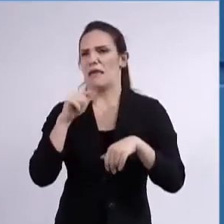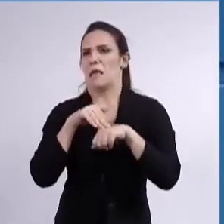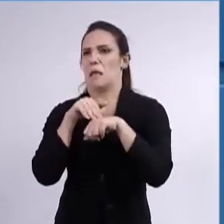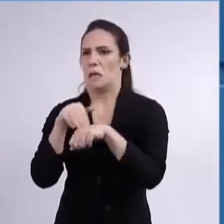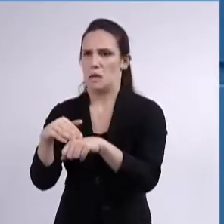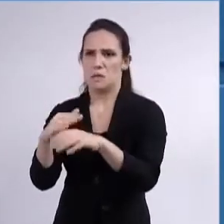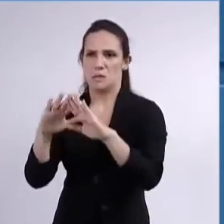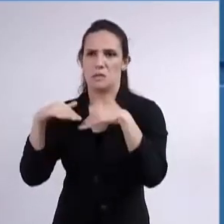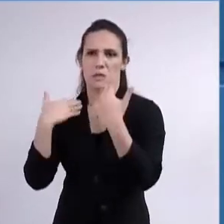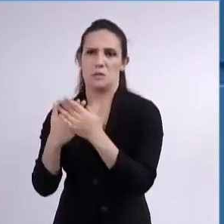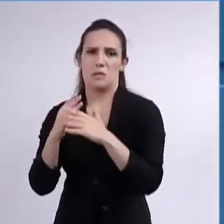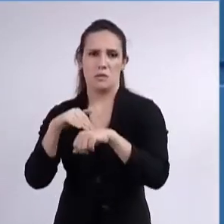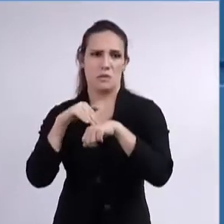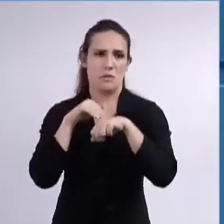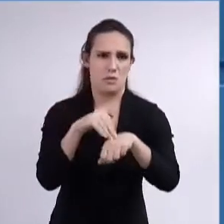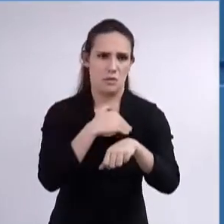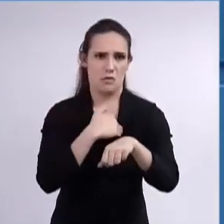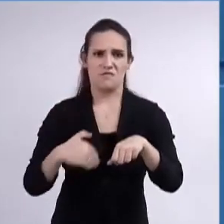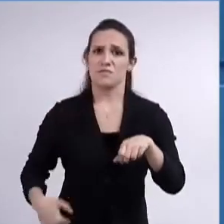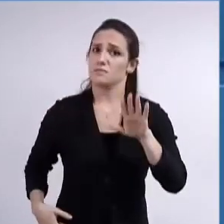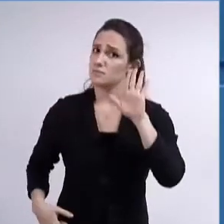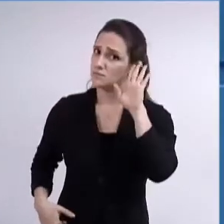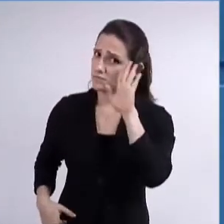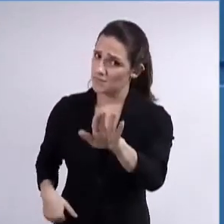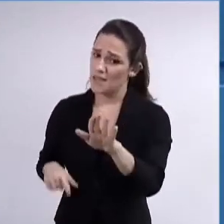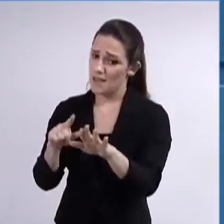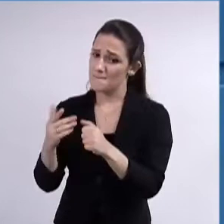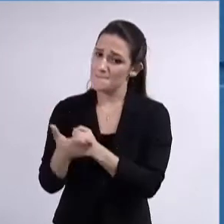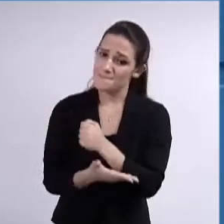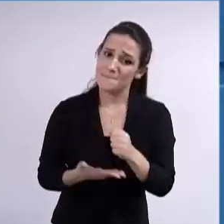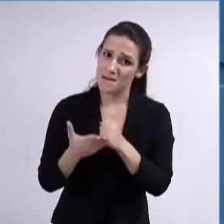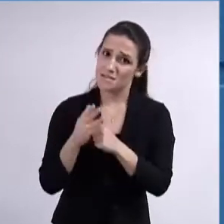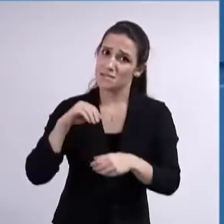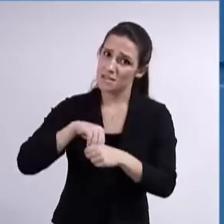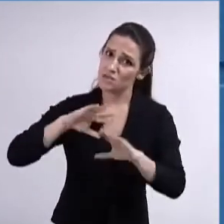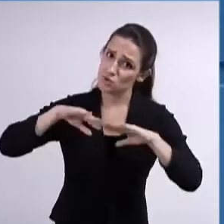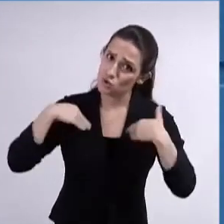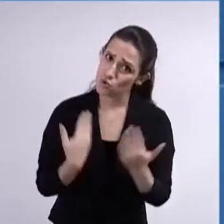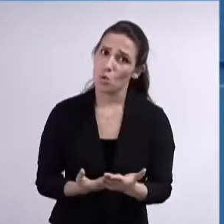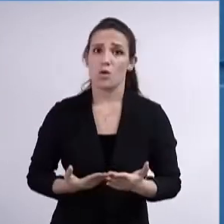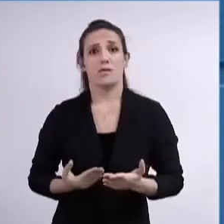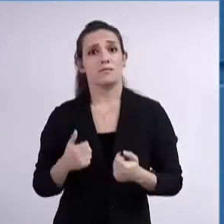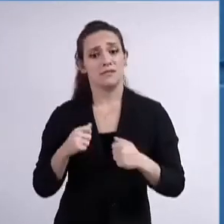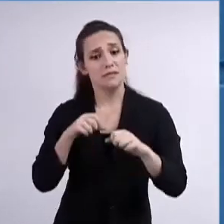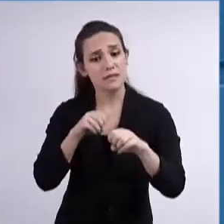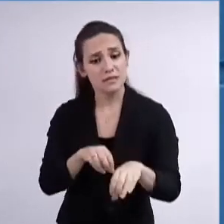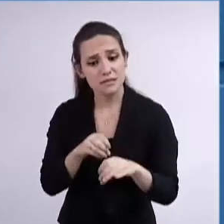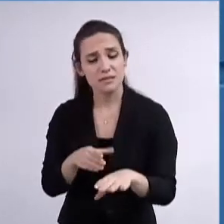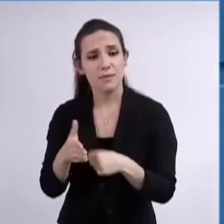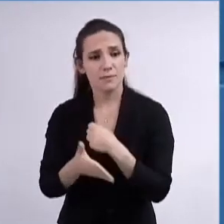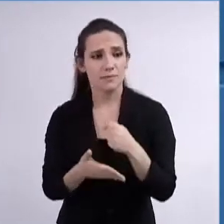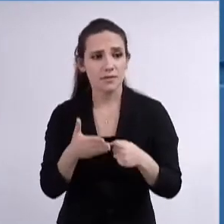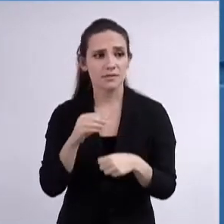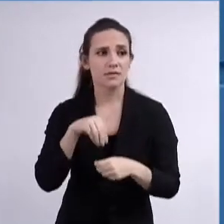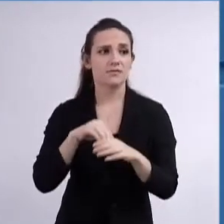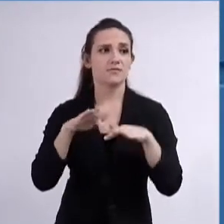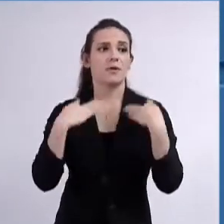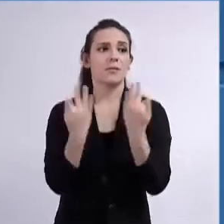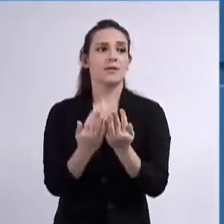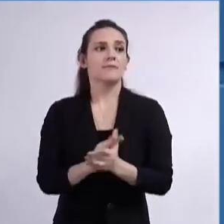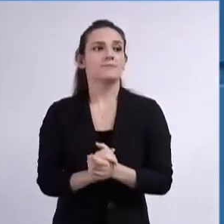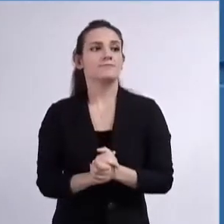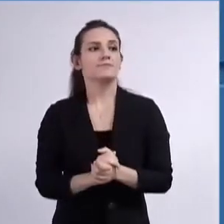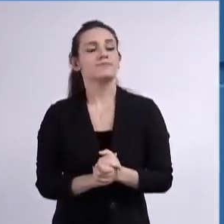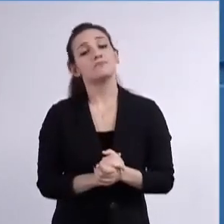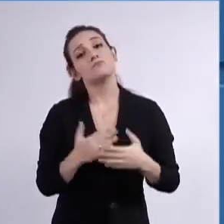escola, traz muito para o poder público aquilo que é de dentro de casa, que nós não vamos conseguir cuidar lá na família. E